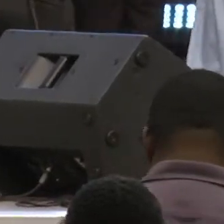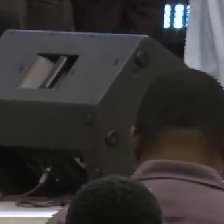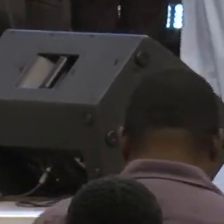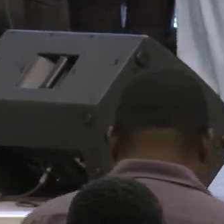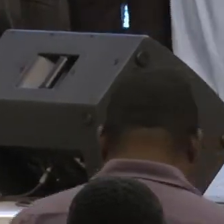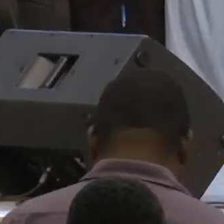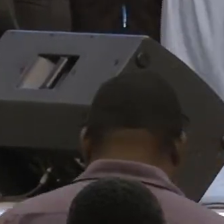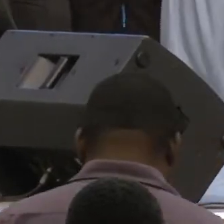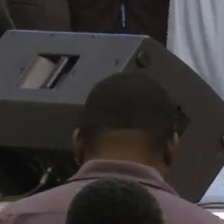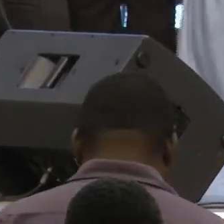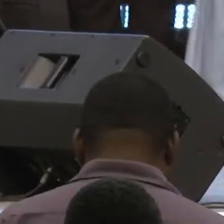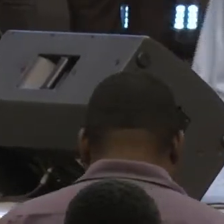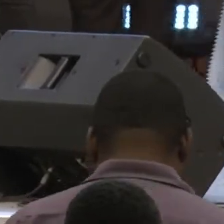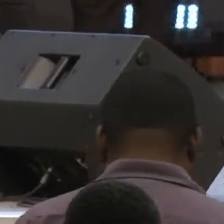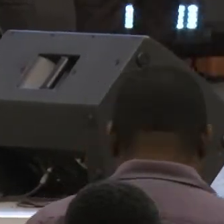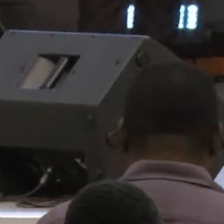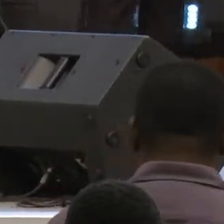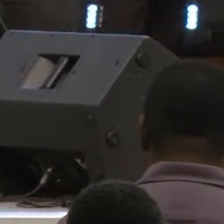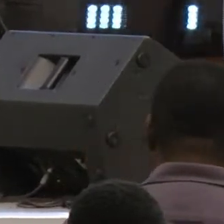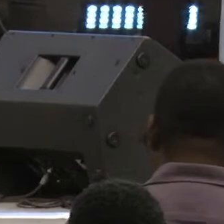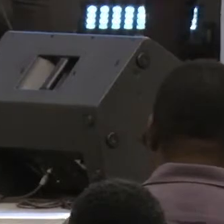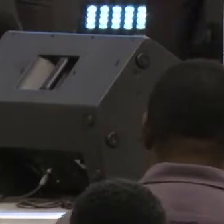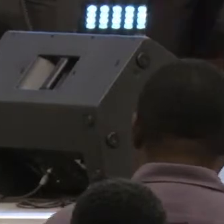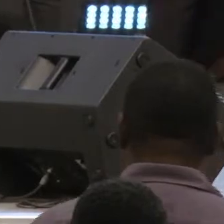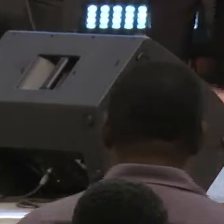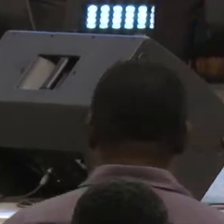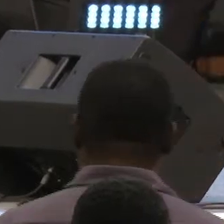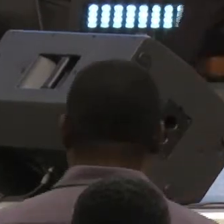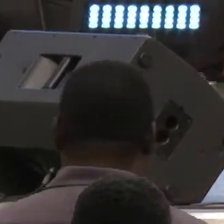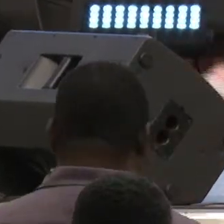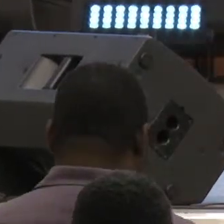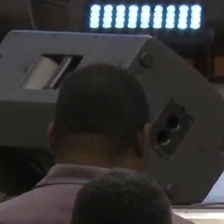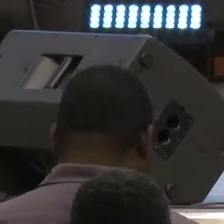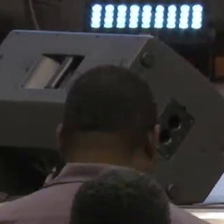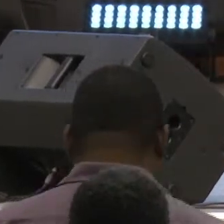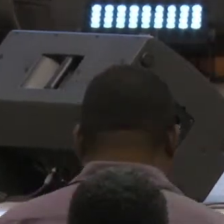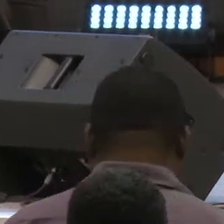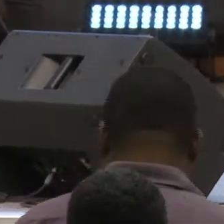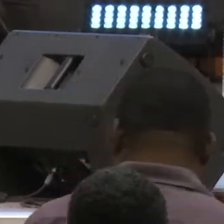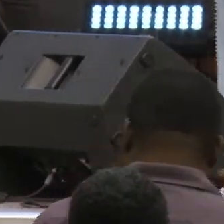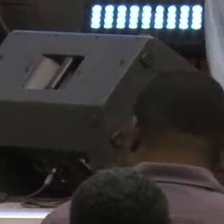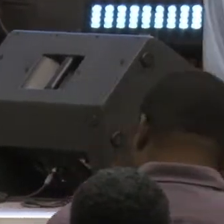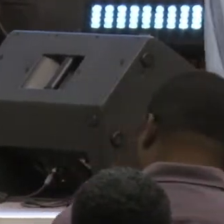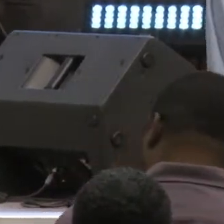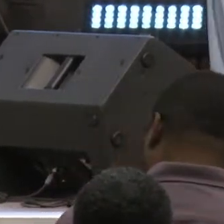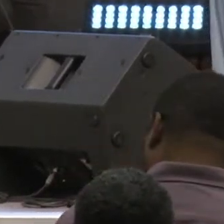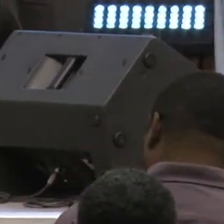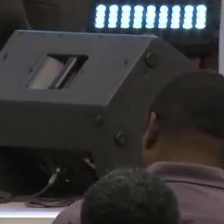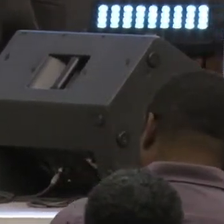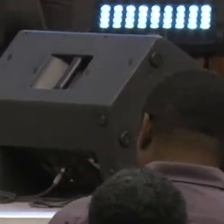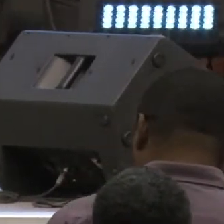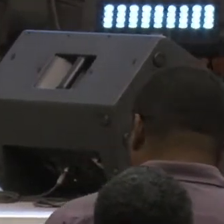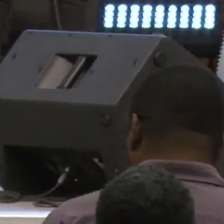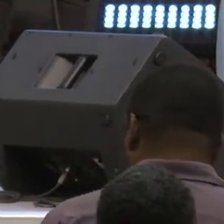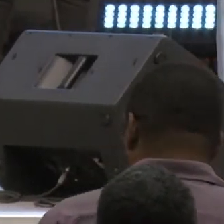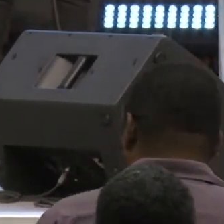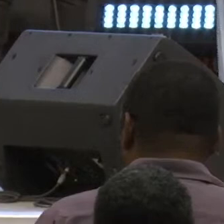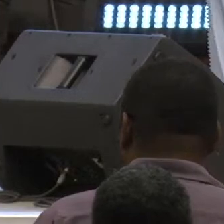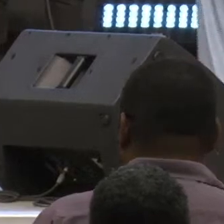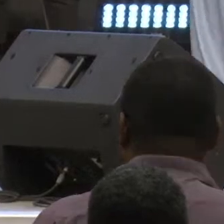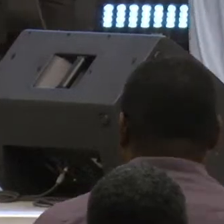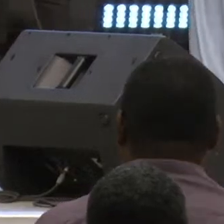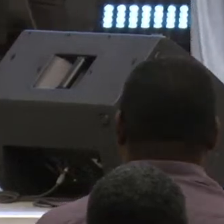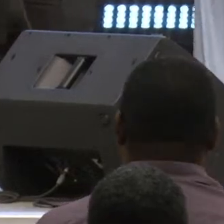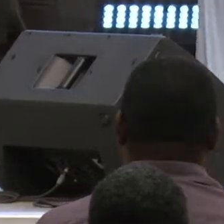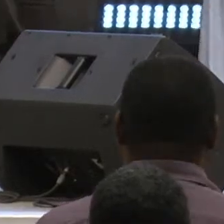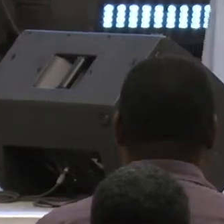honra e todo o louvor. Fala conosco pela tua palavra, recebe a adoração do teu povo, o culto